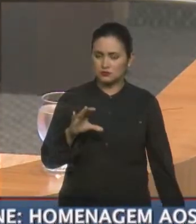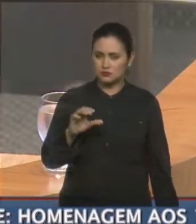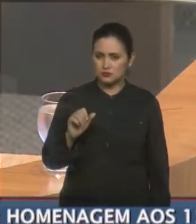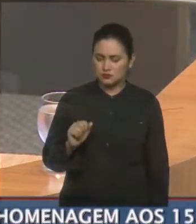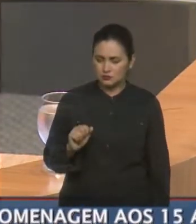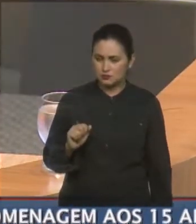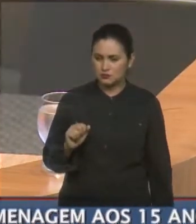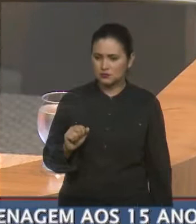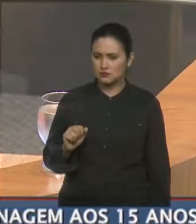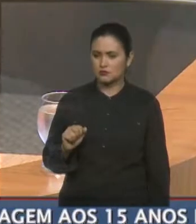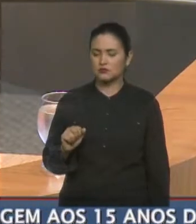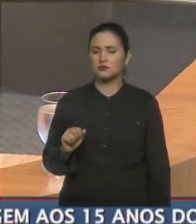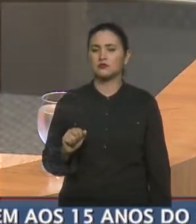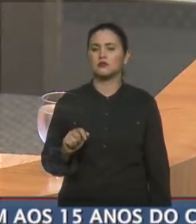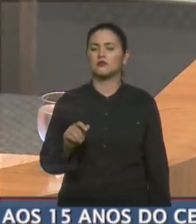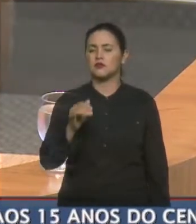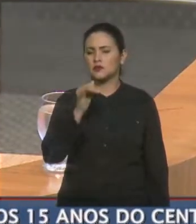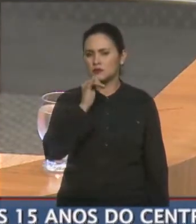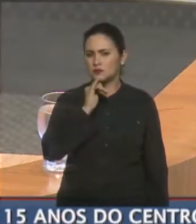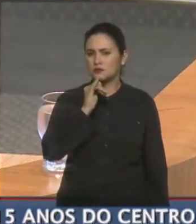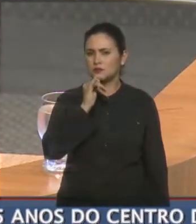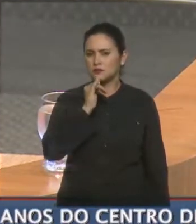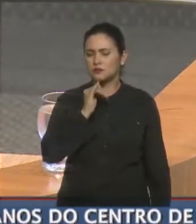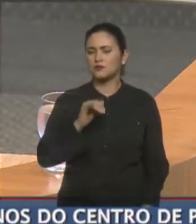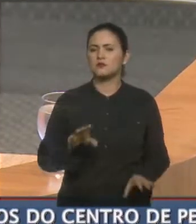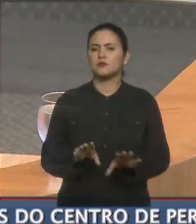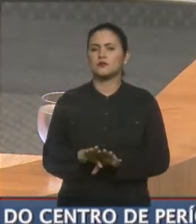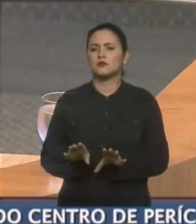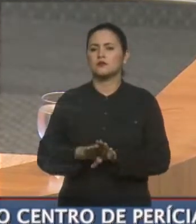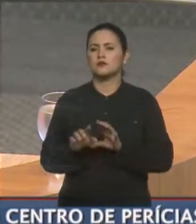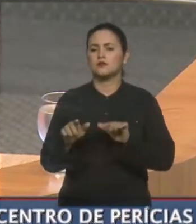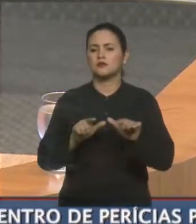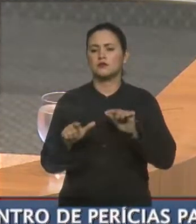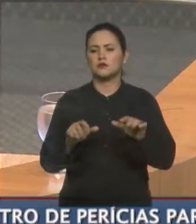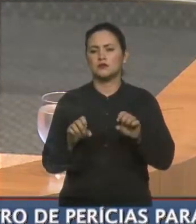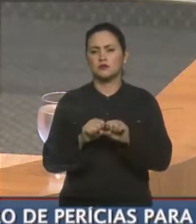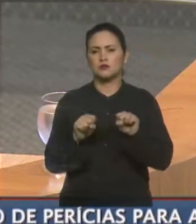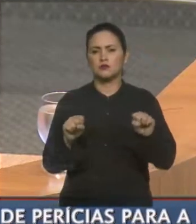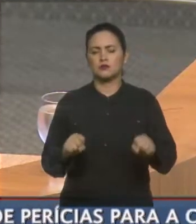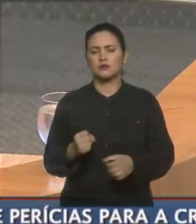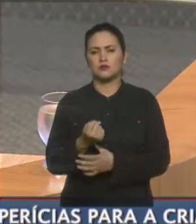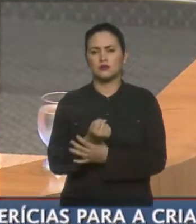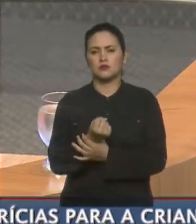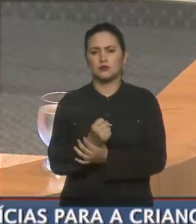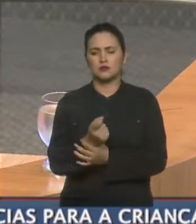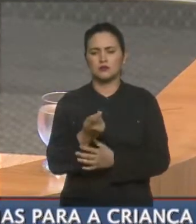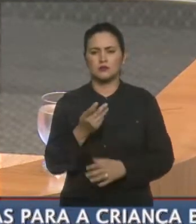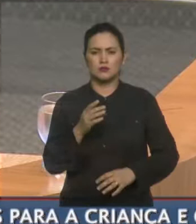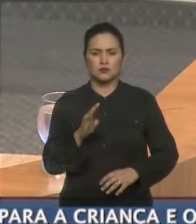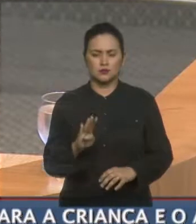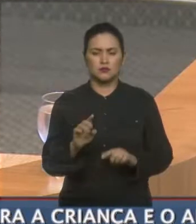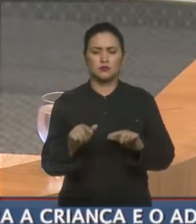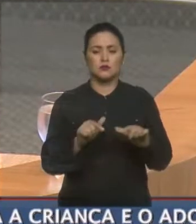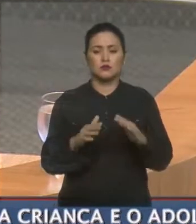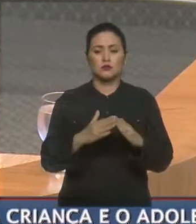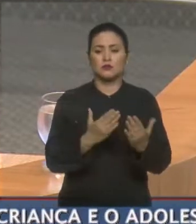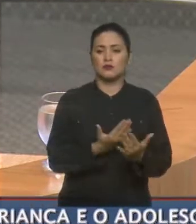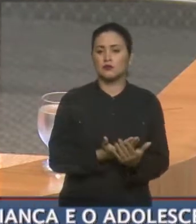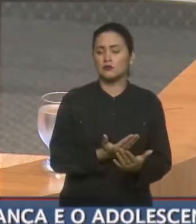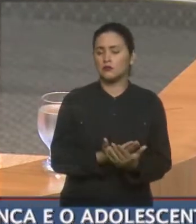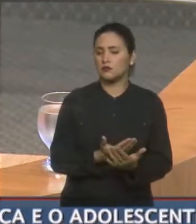desenvolve exemplarmente, e, ao mesmo tempo, o trabalho do sistema mais amplo de segurança pública e o trabalho da escola,